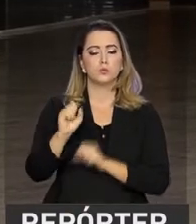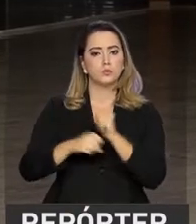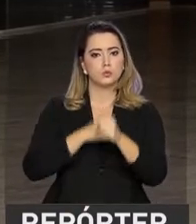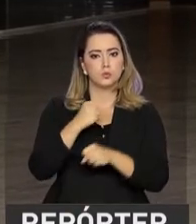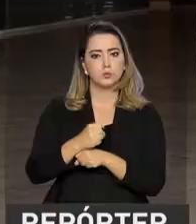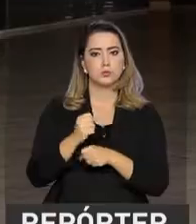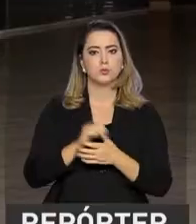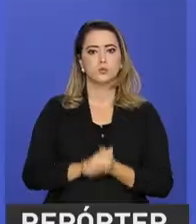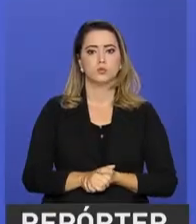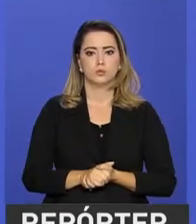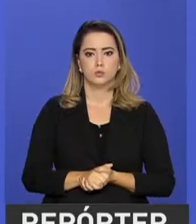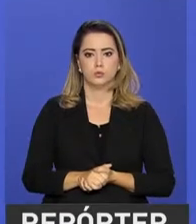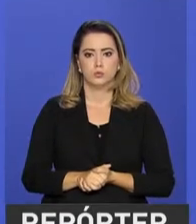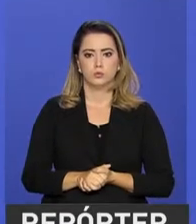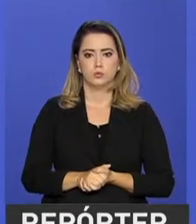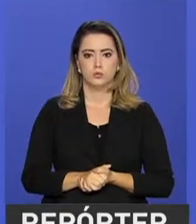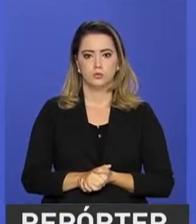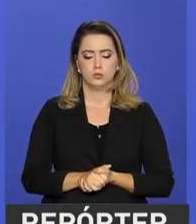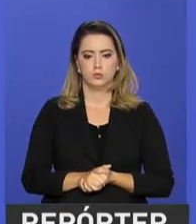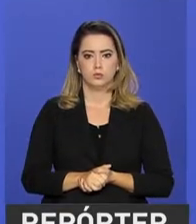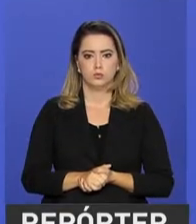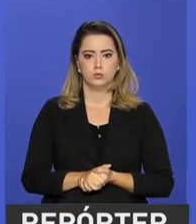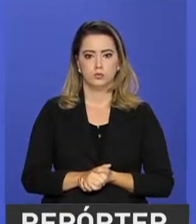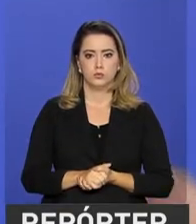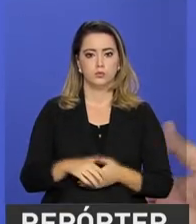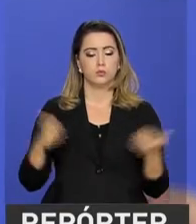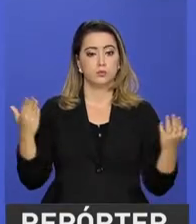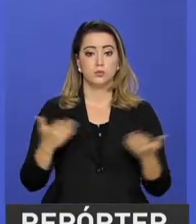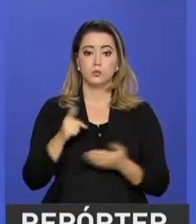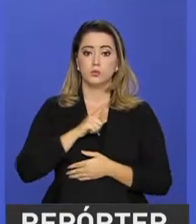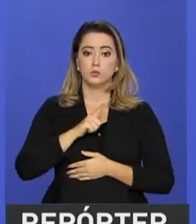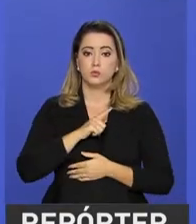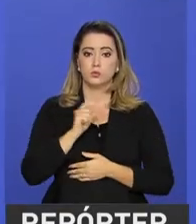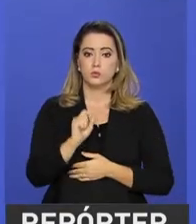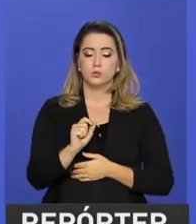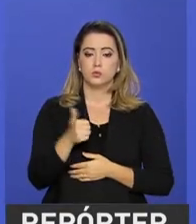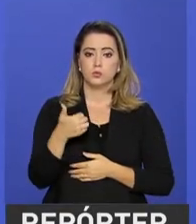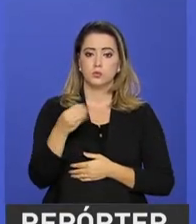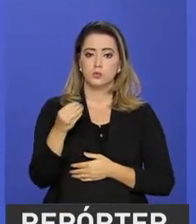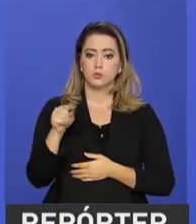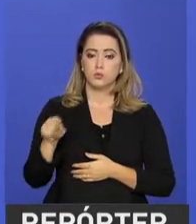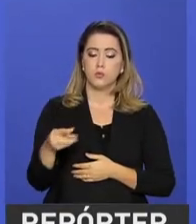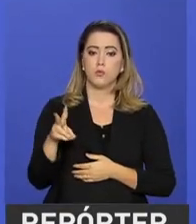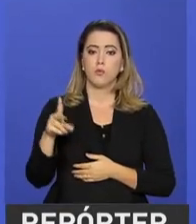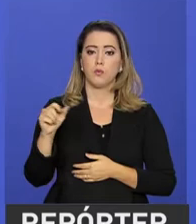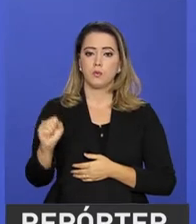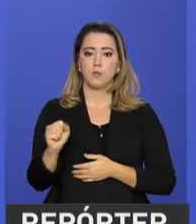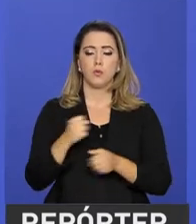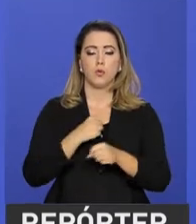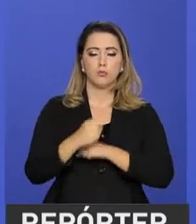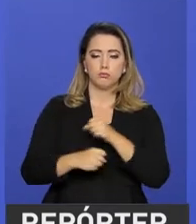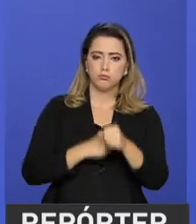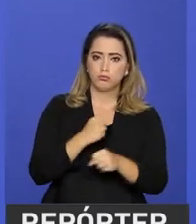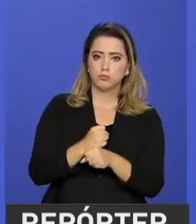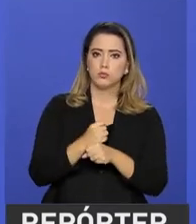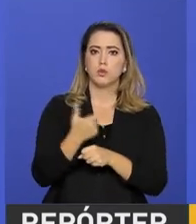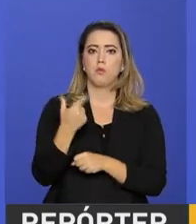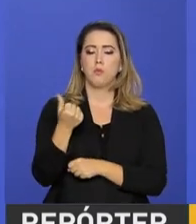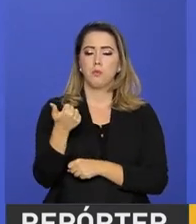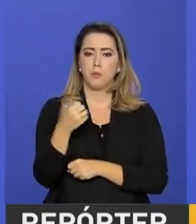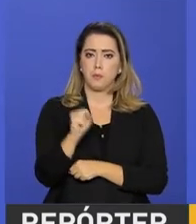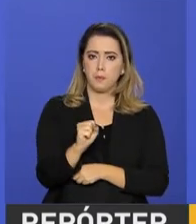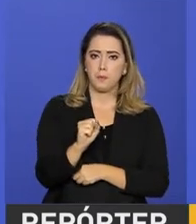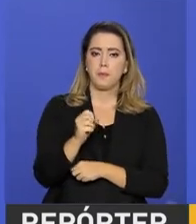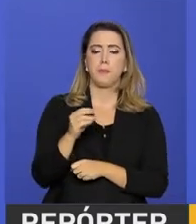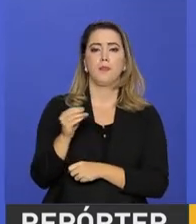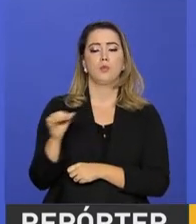que vem hoje teremos 100 mil vagas a partir de 2018 com juro